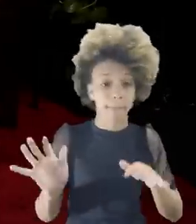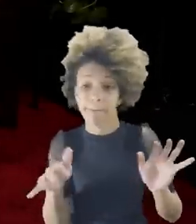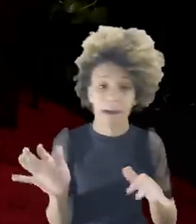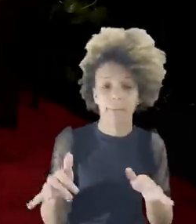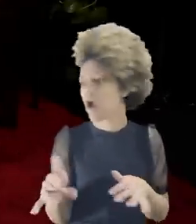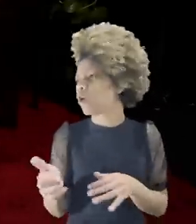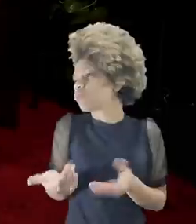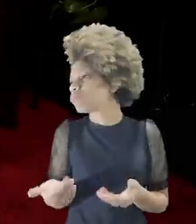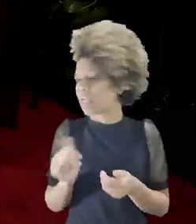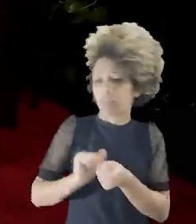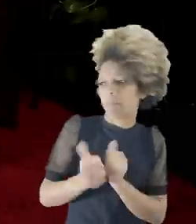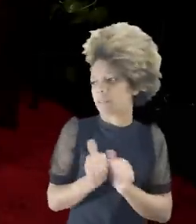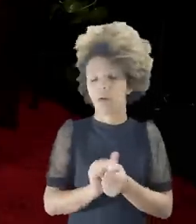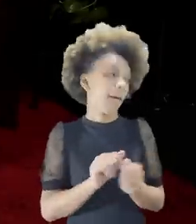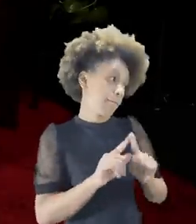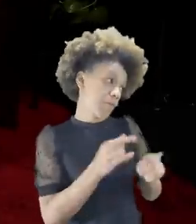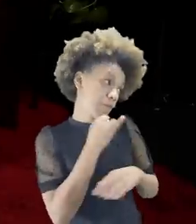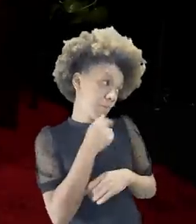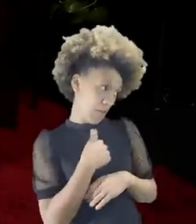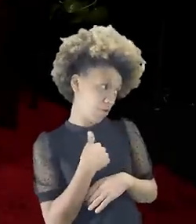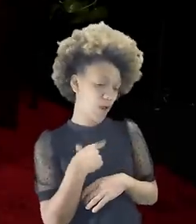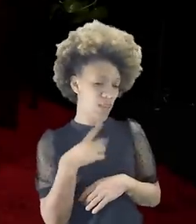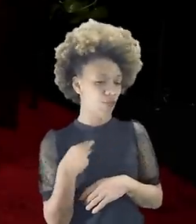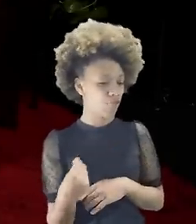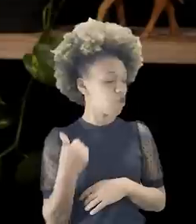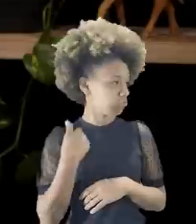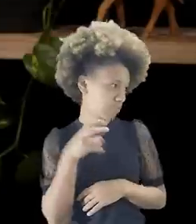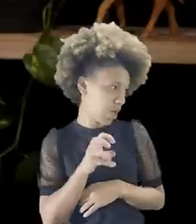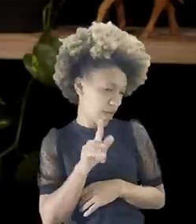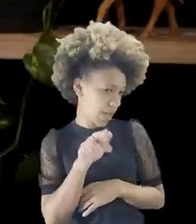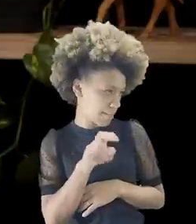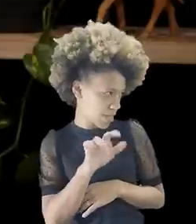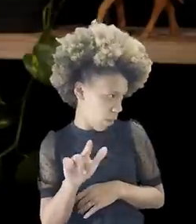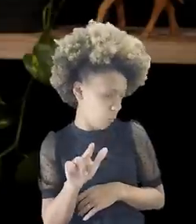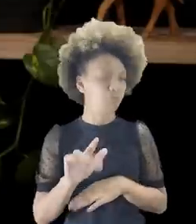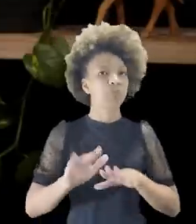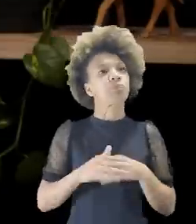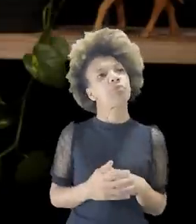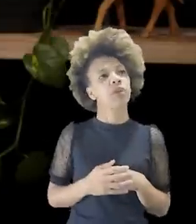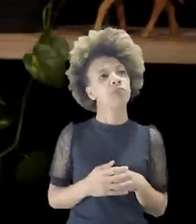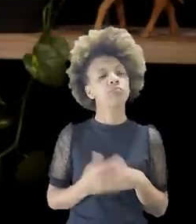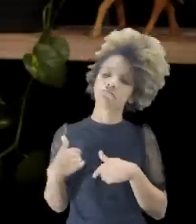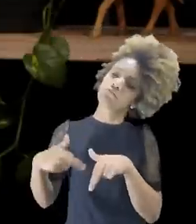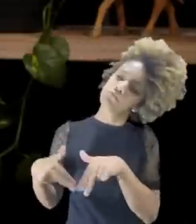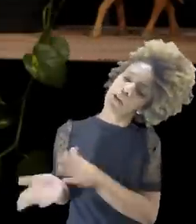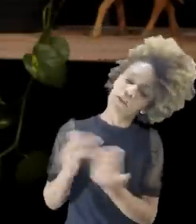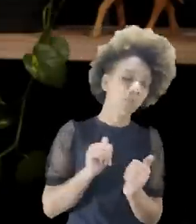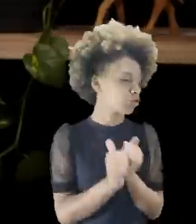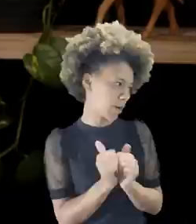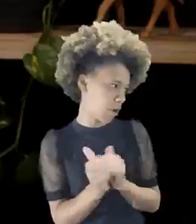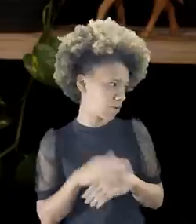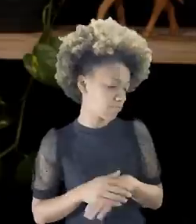andada não tem porque por exemplo vou falar vou falar meu caso eu tenho um filho do Gabriel de cinco anos e tipo cara eu levo ele para o vamos jogar bola